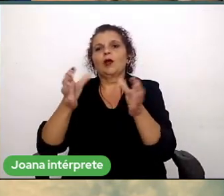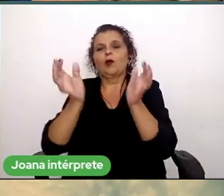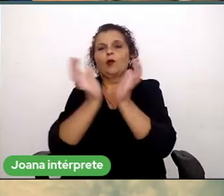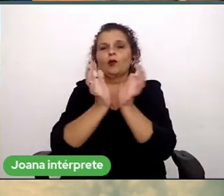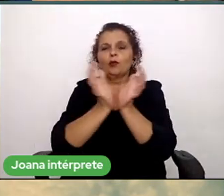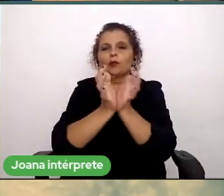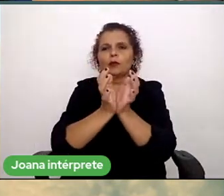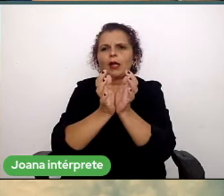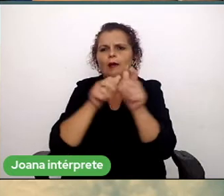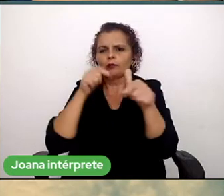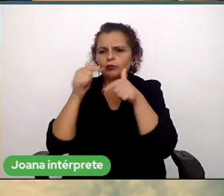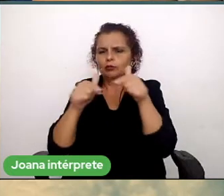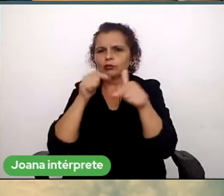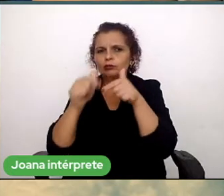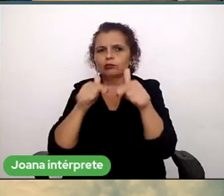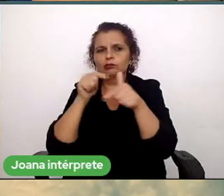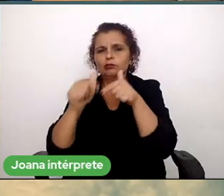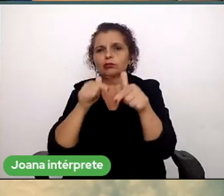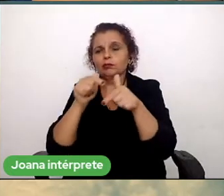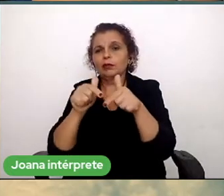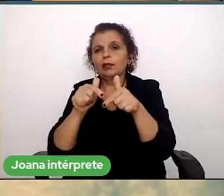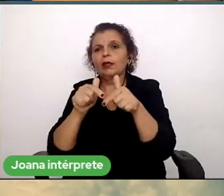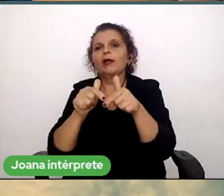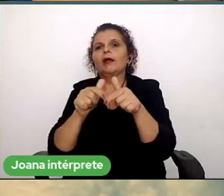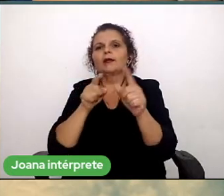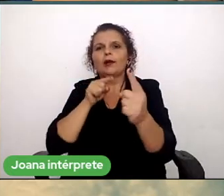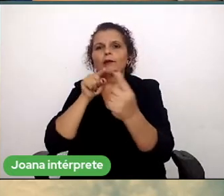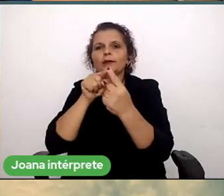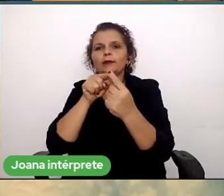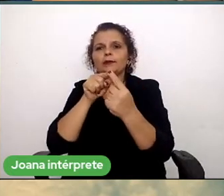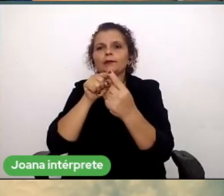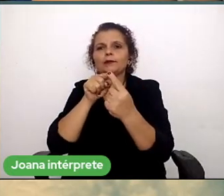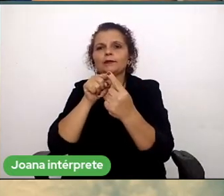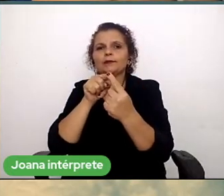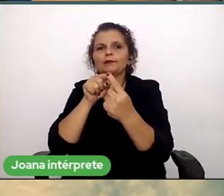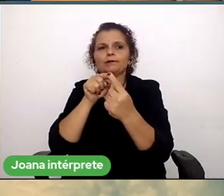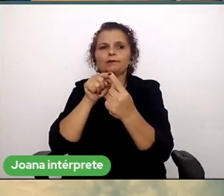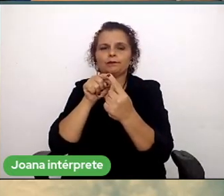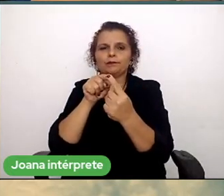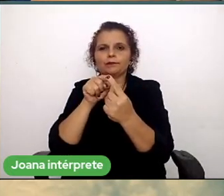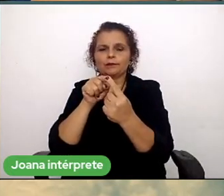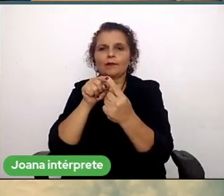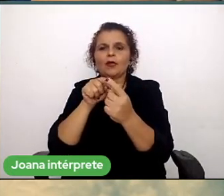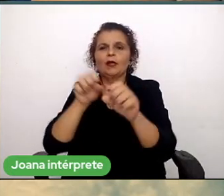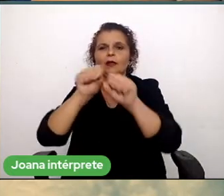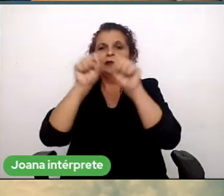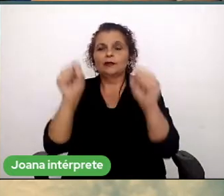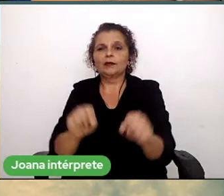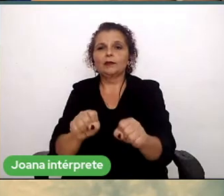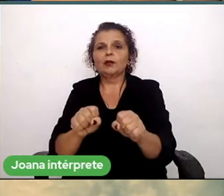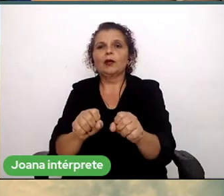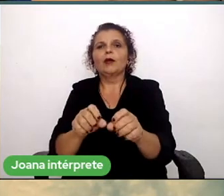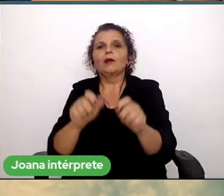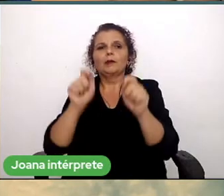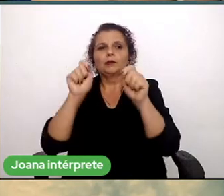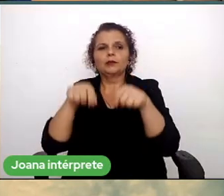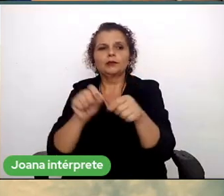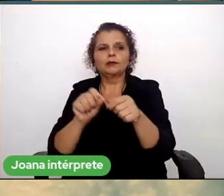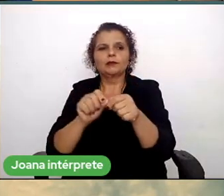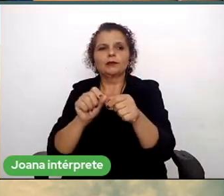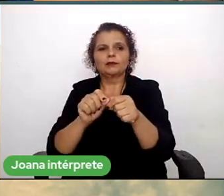de pessoas que tava trabalhando em cima do querer objetivo que tinha acesso aos sistemas e podia fazer